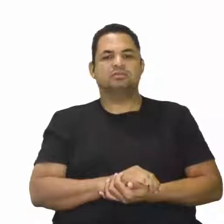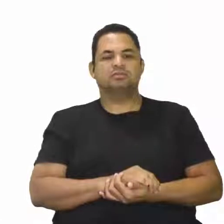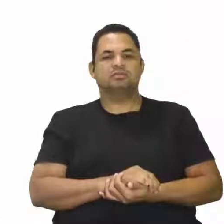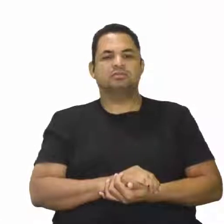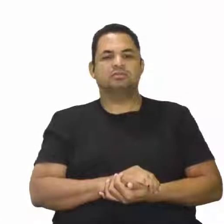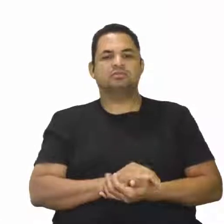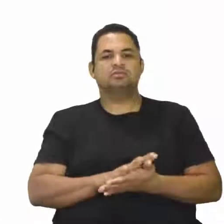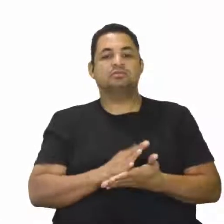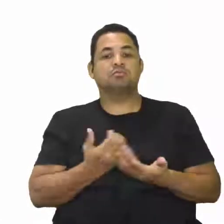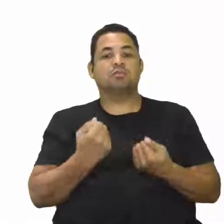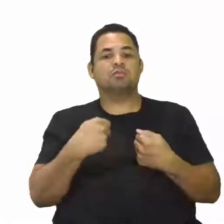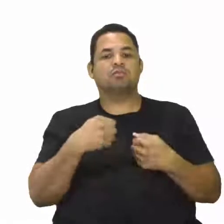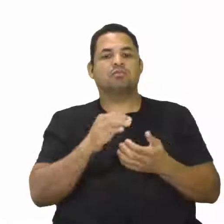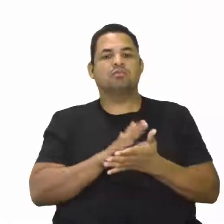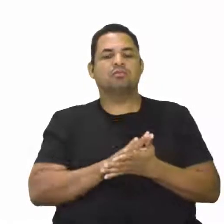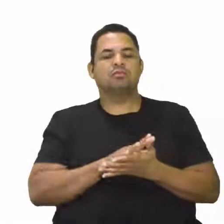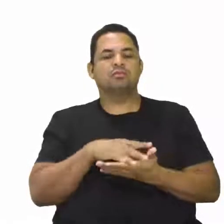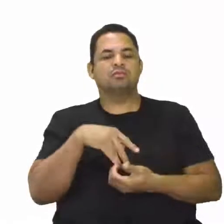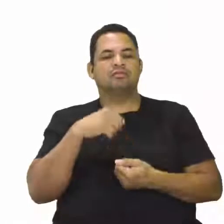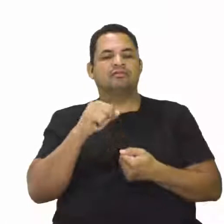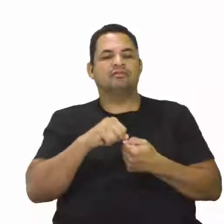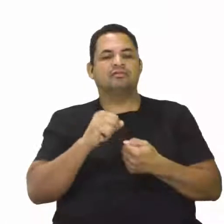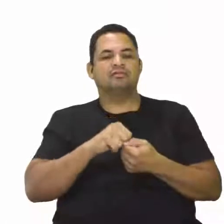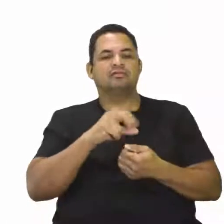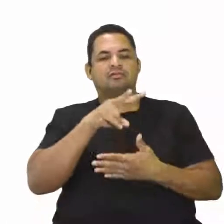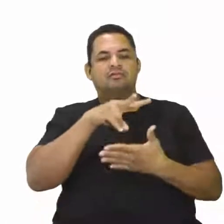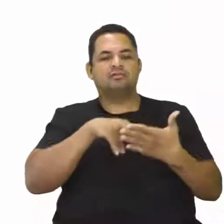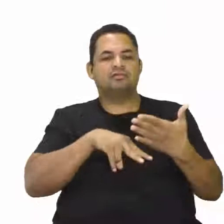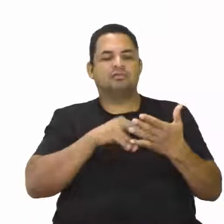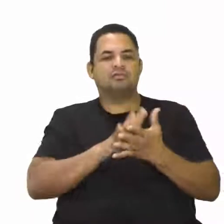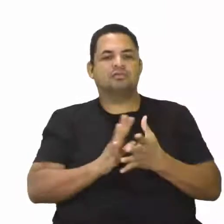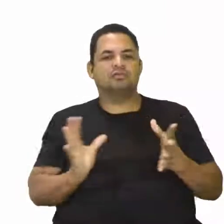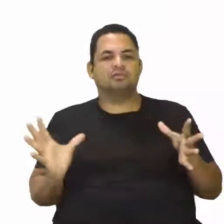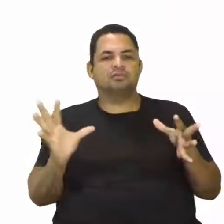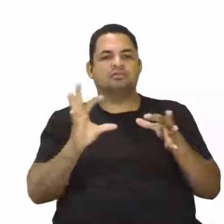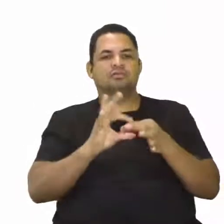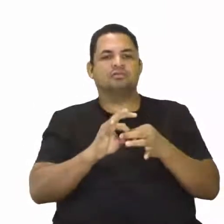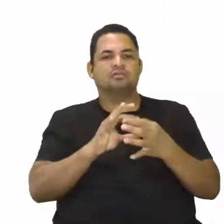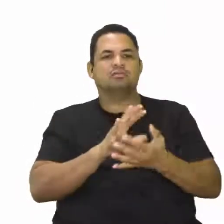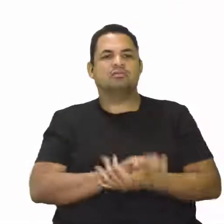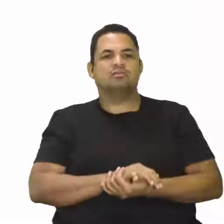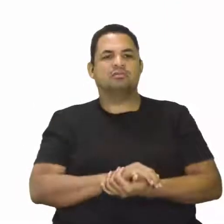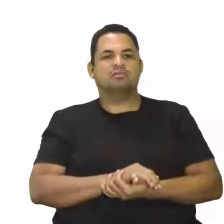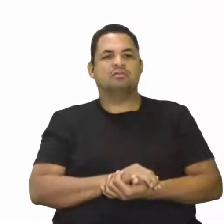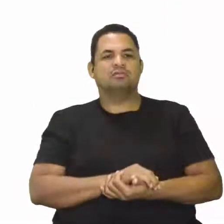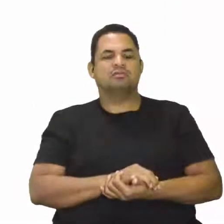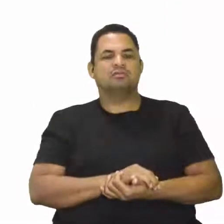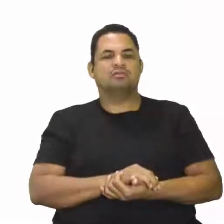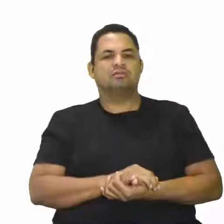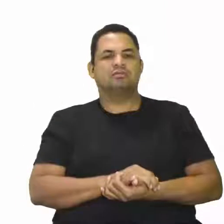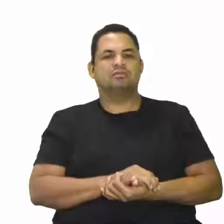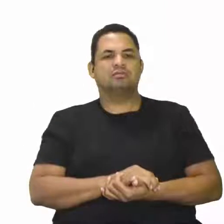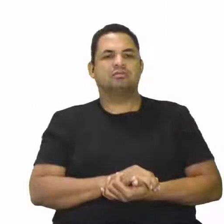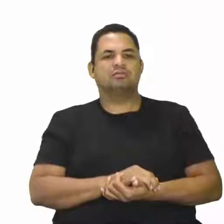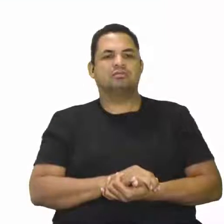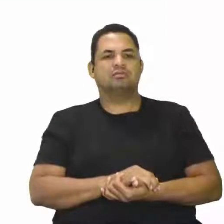que ela vai poder fazer é uma leitura contextualizada. Então, vamos ler o